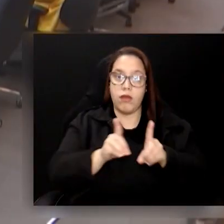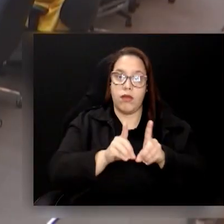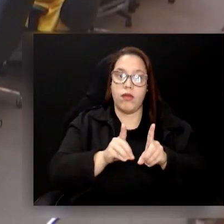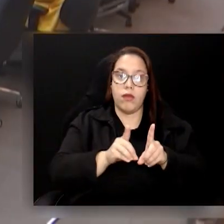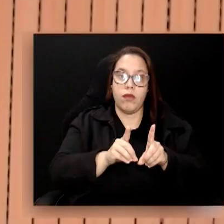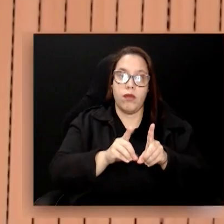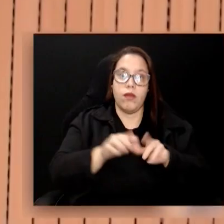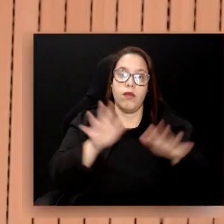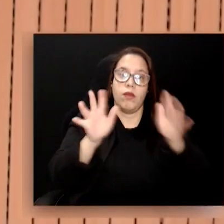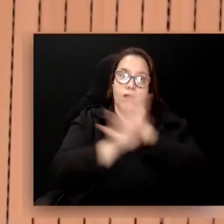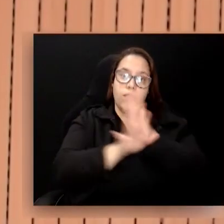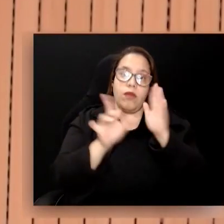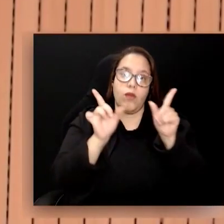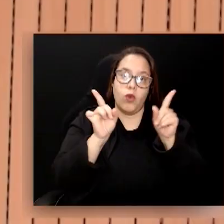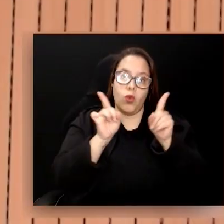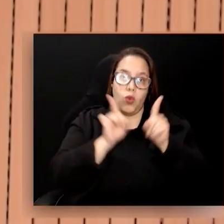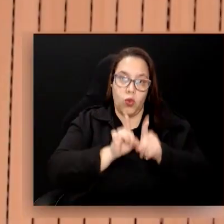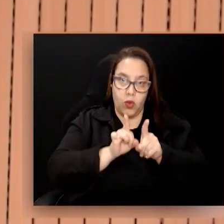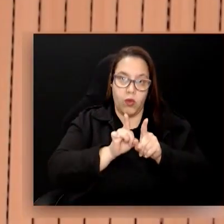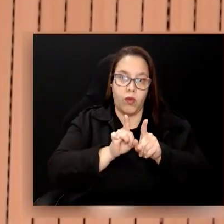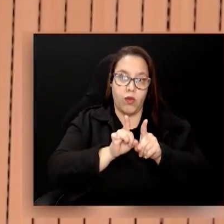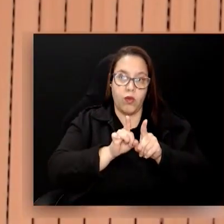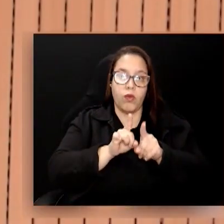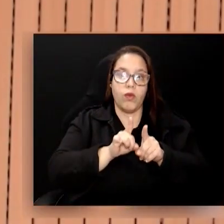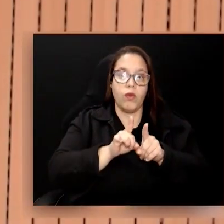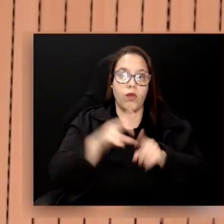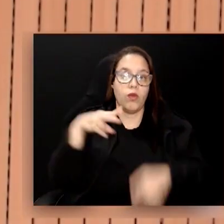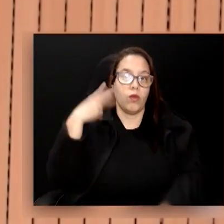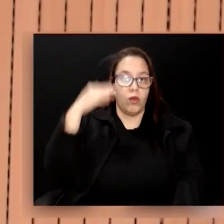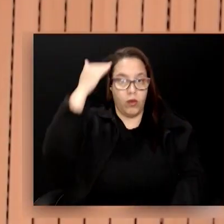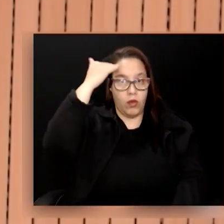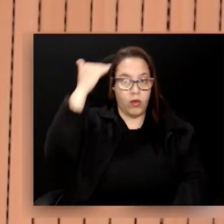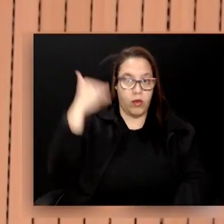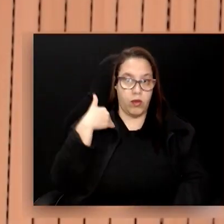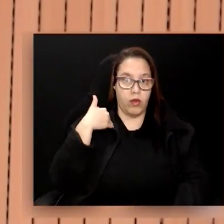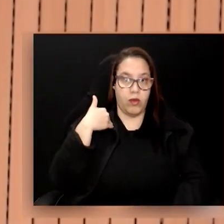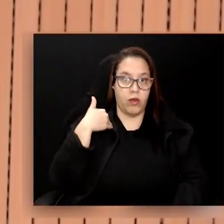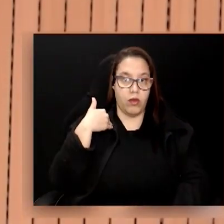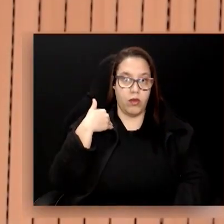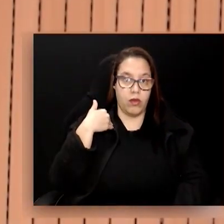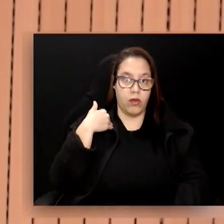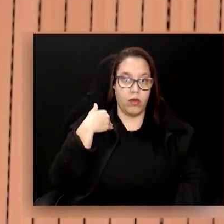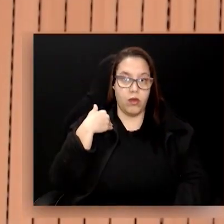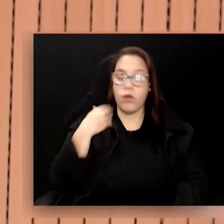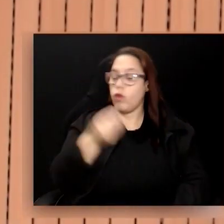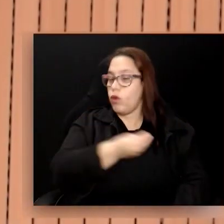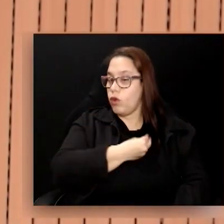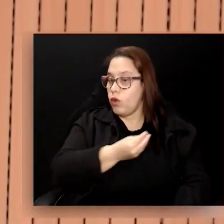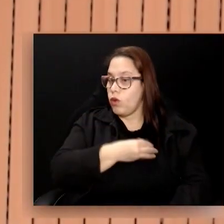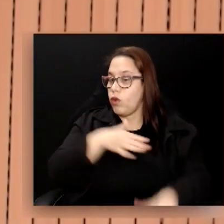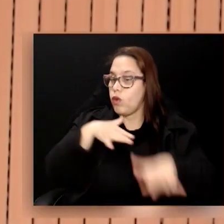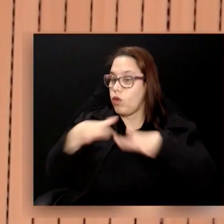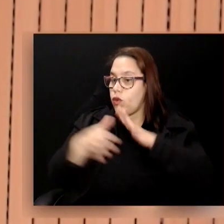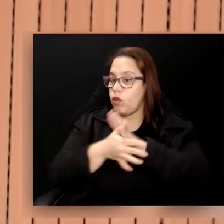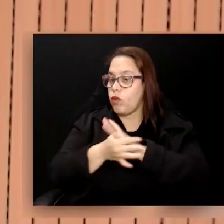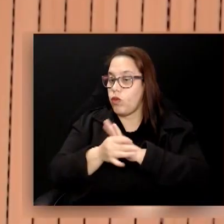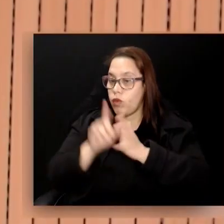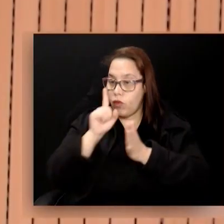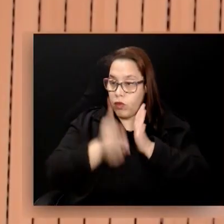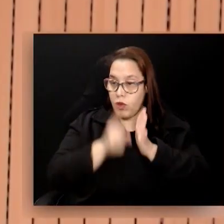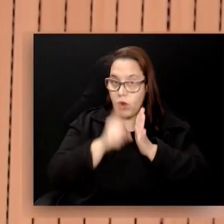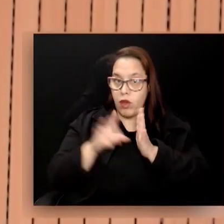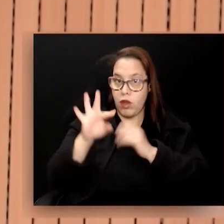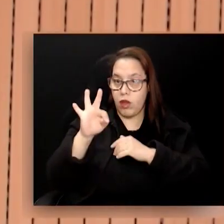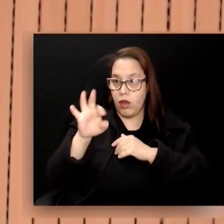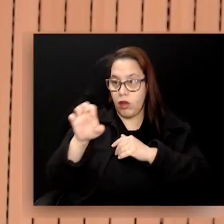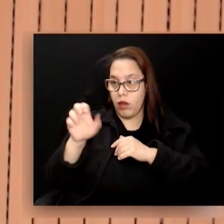Mobilidade Reduzida, presidida pela vereadora Débora Palermo. Vivemos um momento em que os diagnósticos de TEA e TDAH